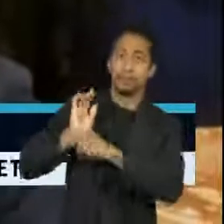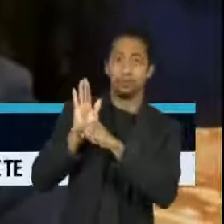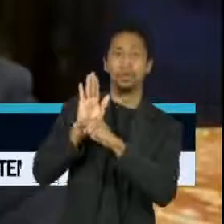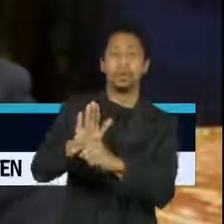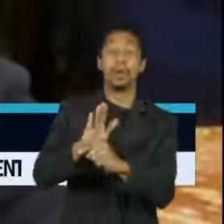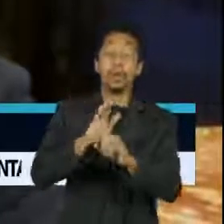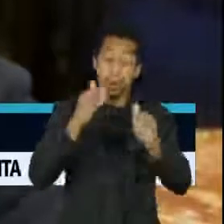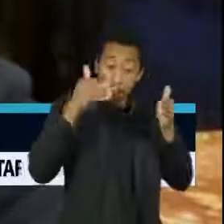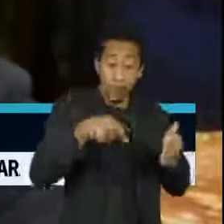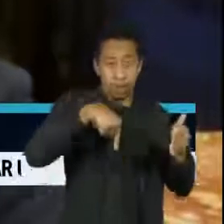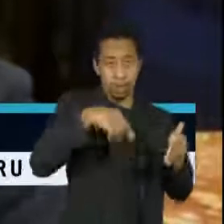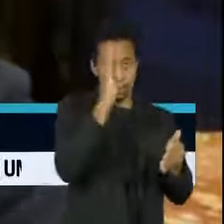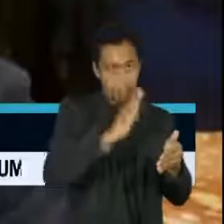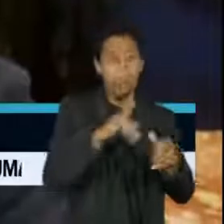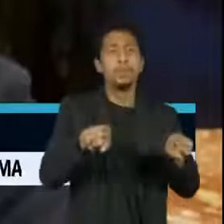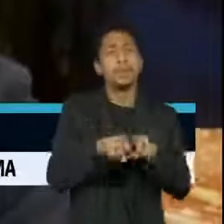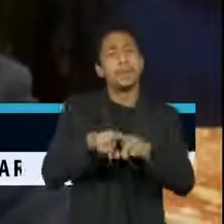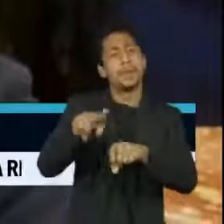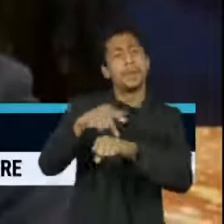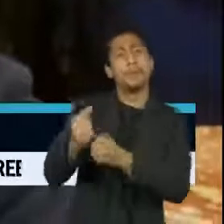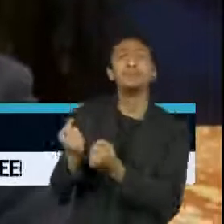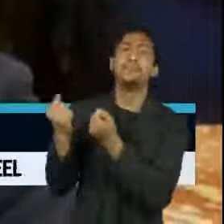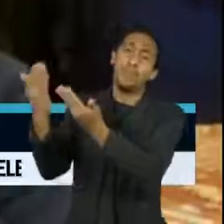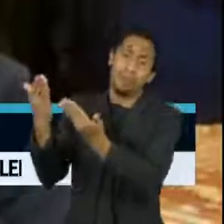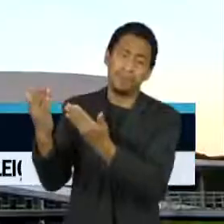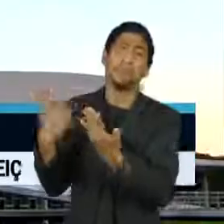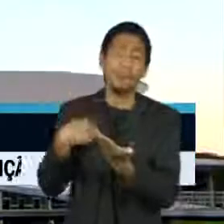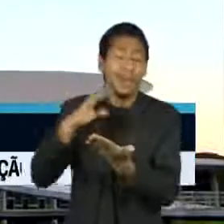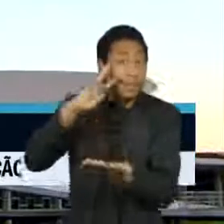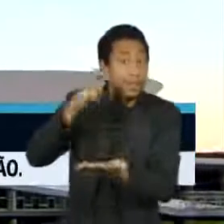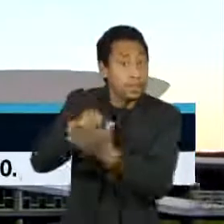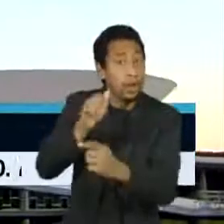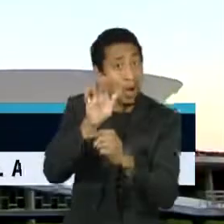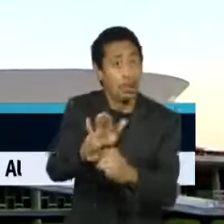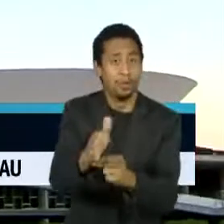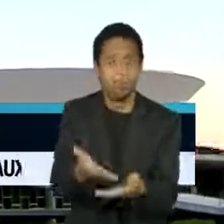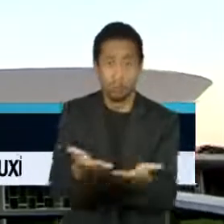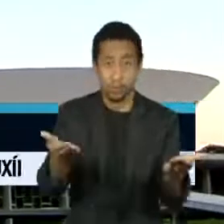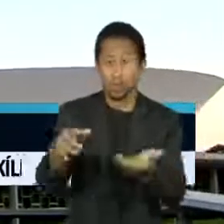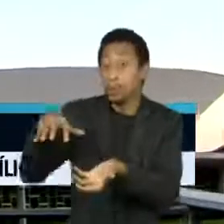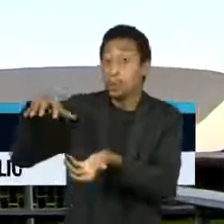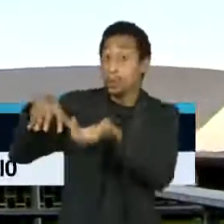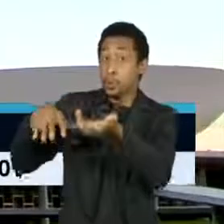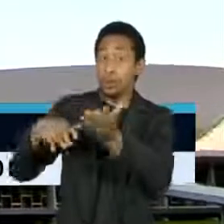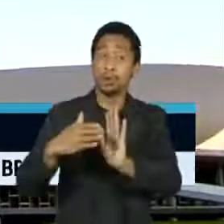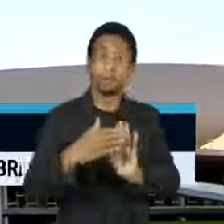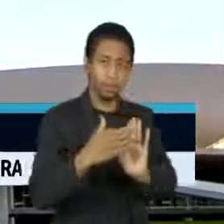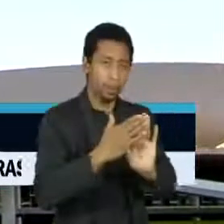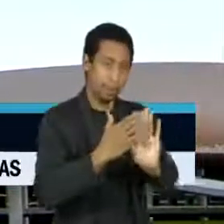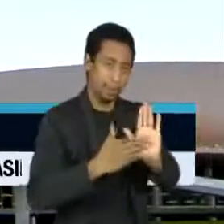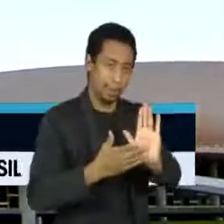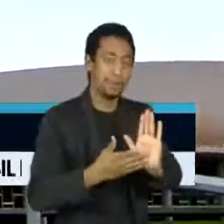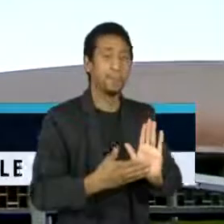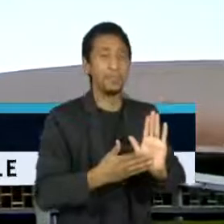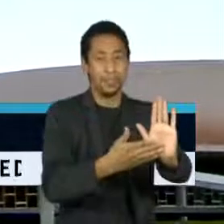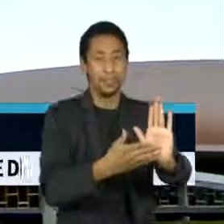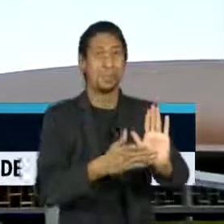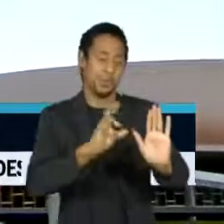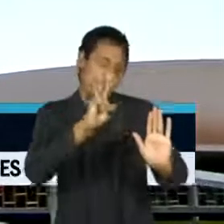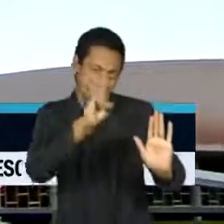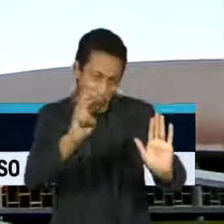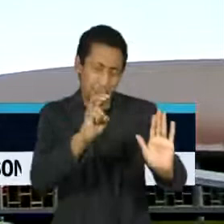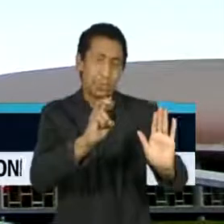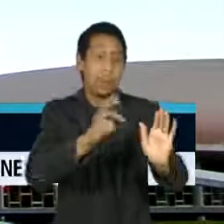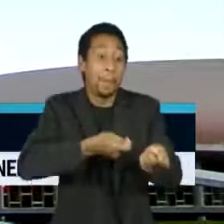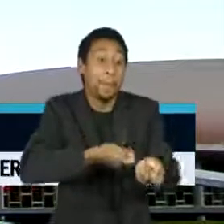interno quanto no mercado externo, que são afetados por esse tipo de decisão. No Congresso, o projeto sobre a desoneração prevê a extensão do